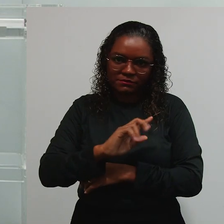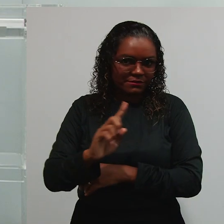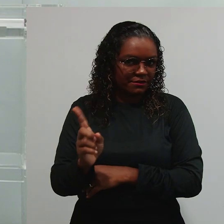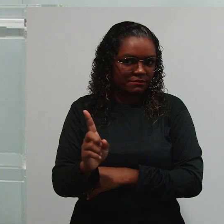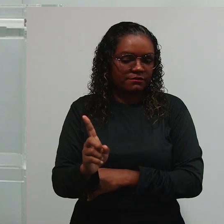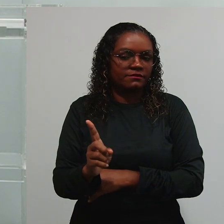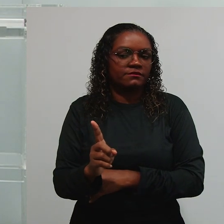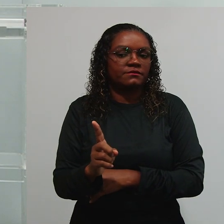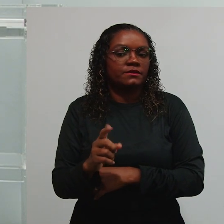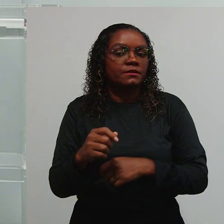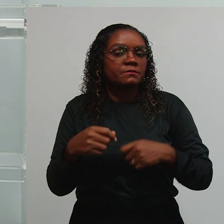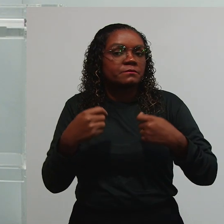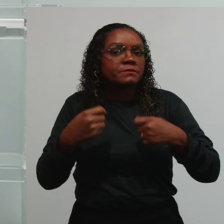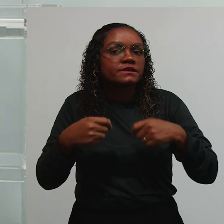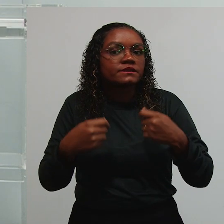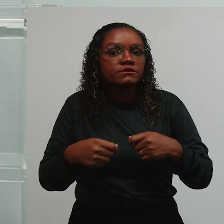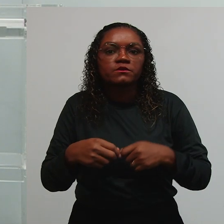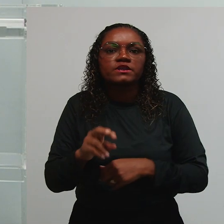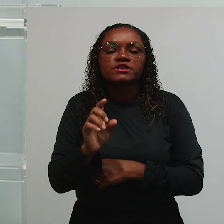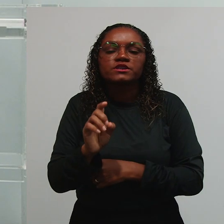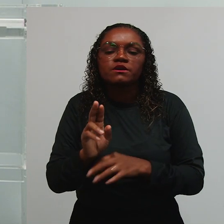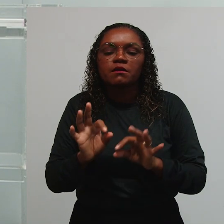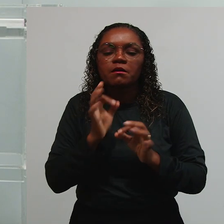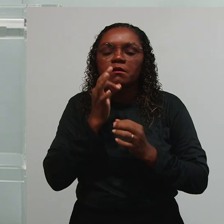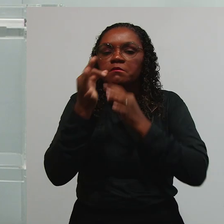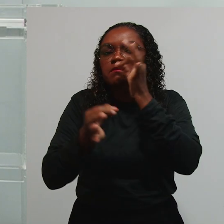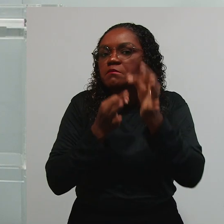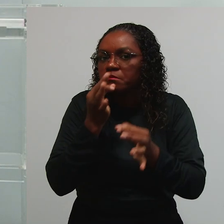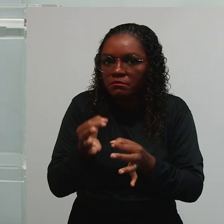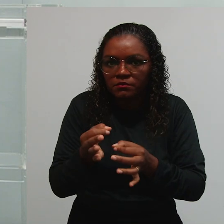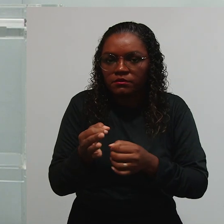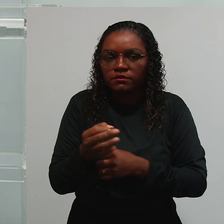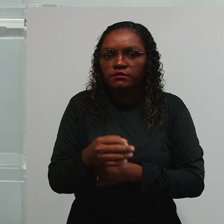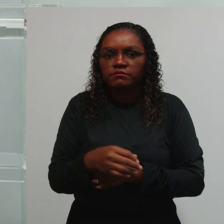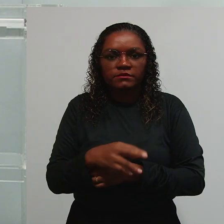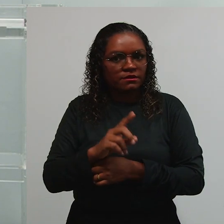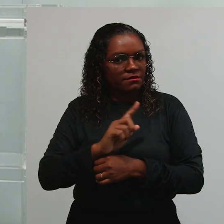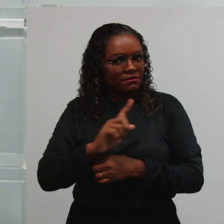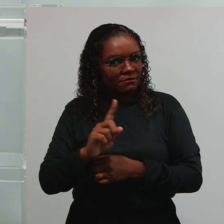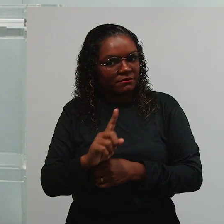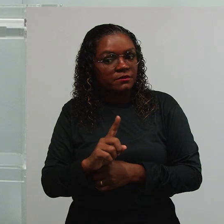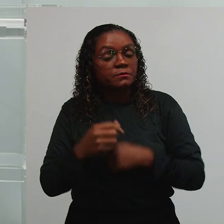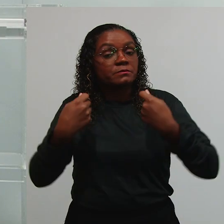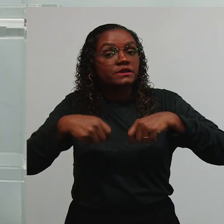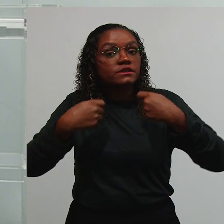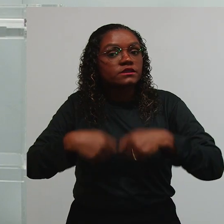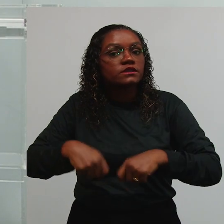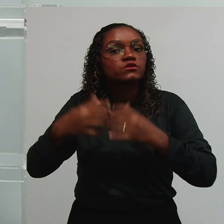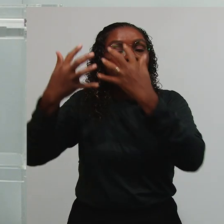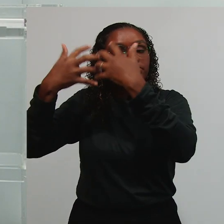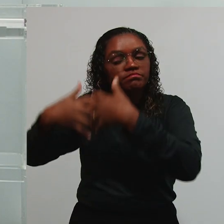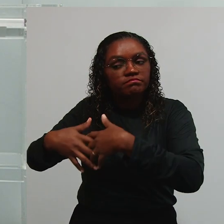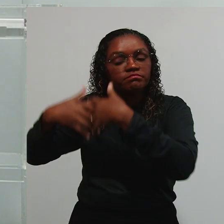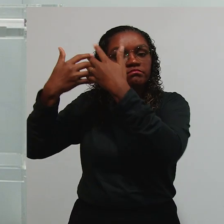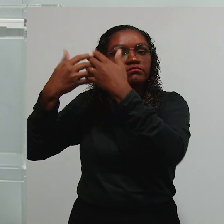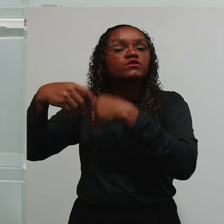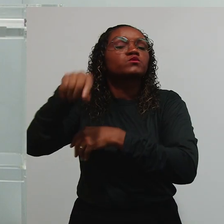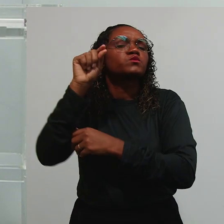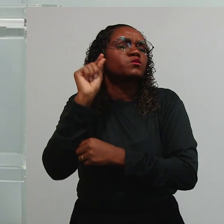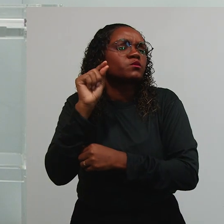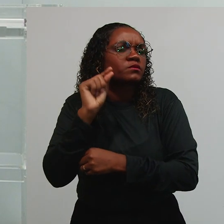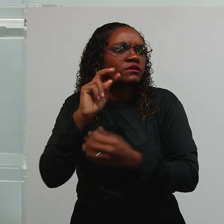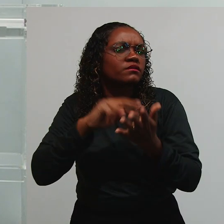é só relato. O relato, ele tem que estar ancorado de forma reflexiva. O que é essa